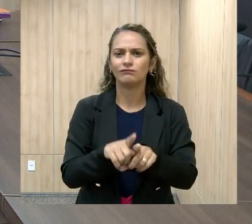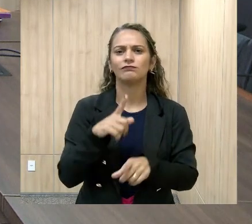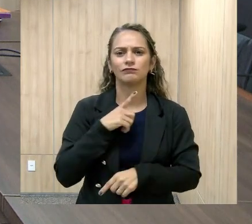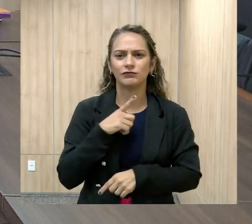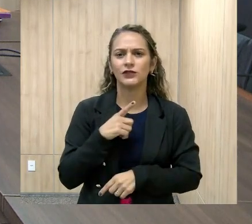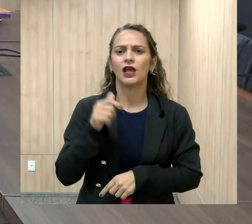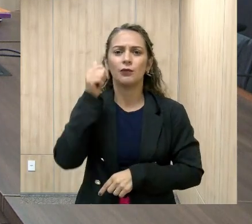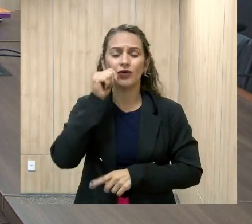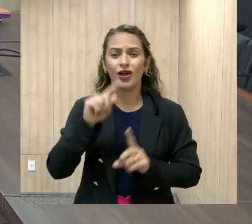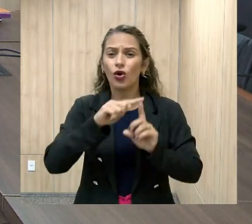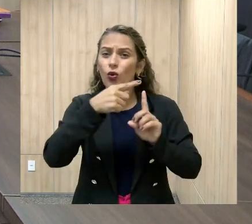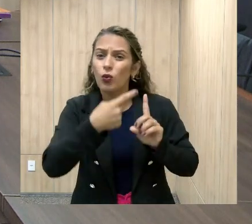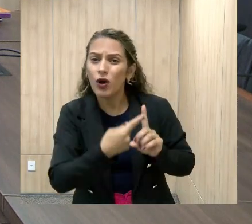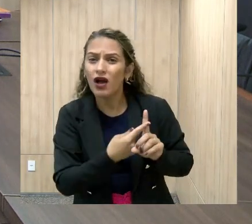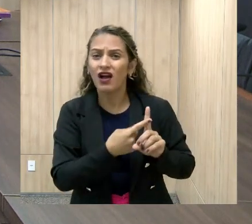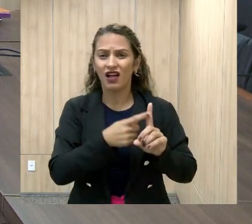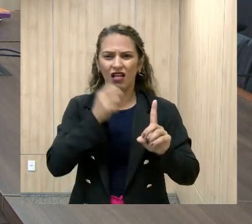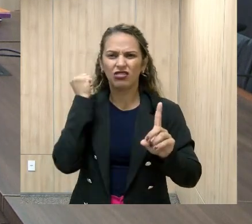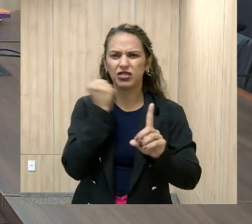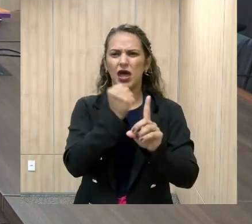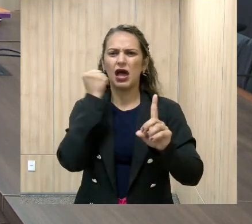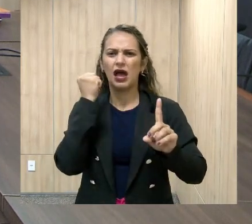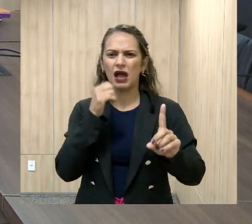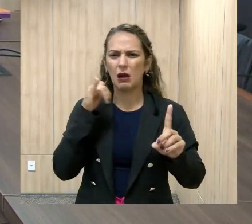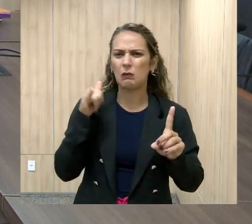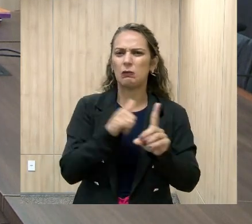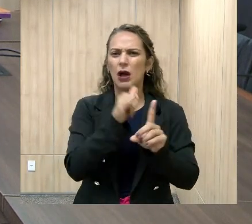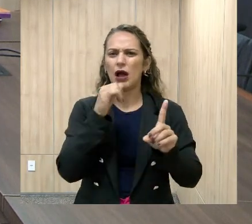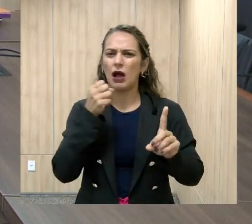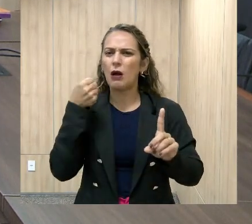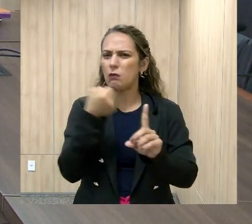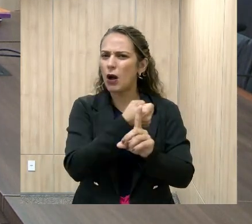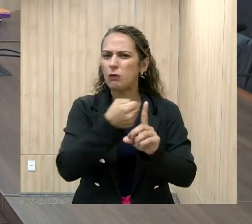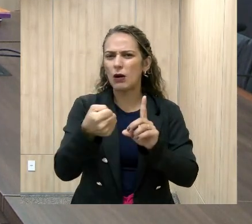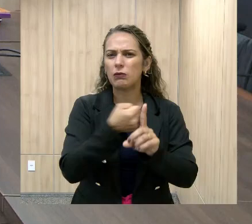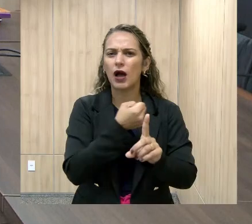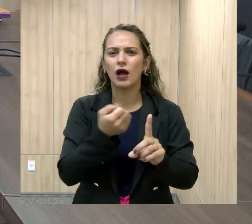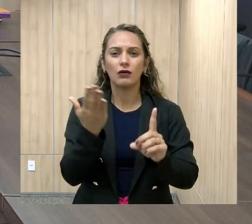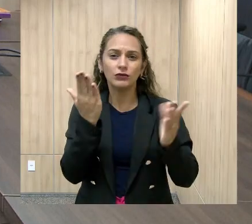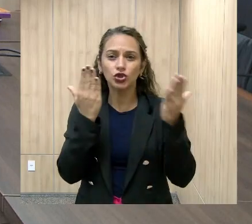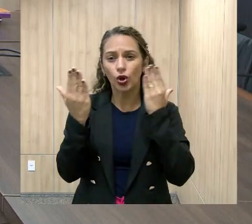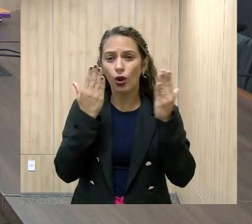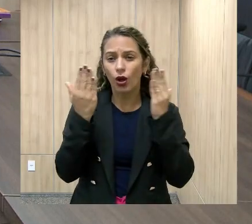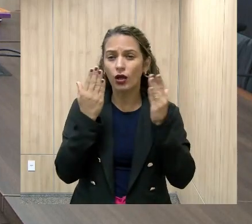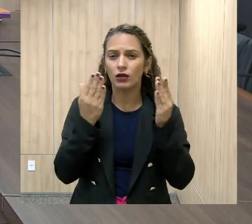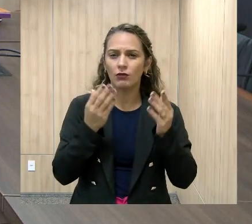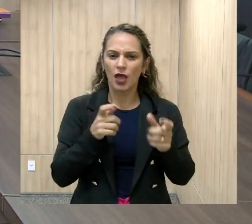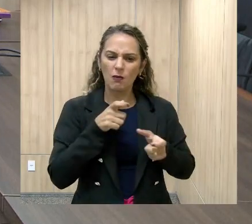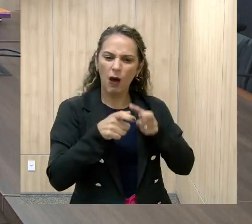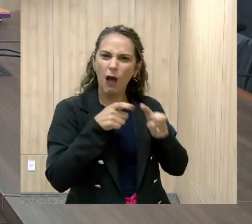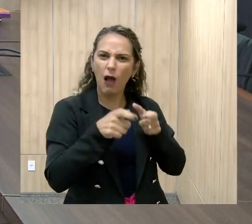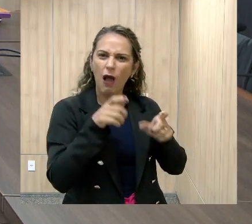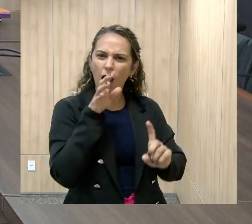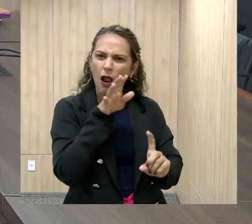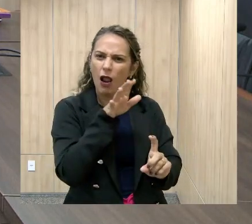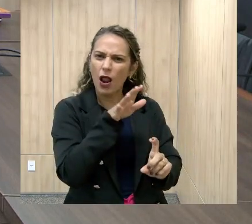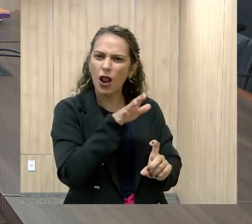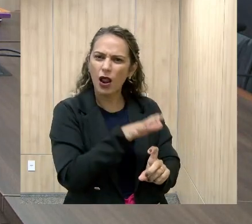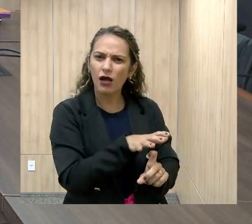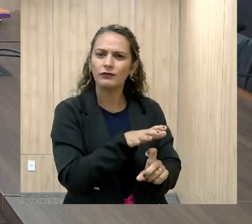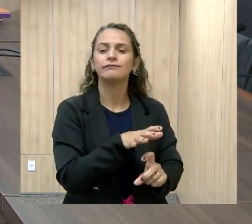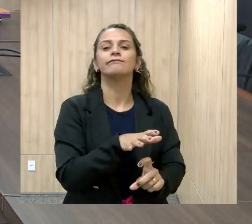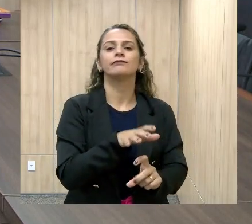muitas mulheres gestantes sendo violentadas fisicamente psicologicamente isso só muda